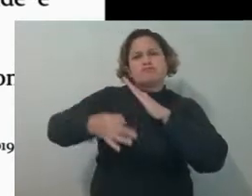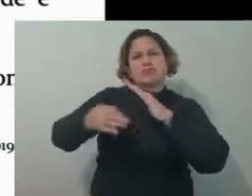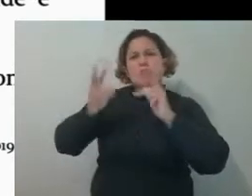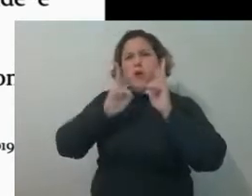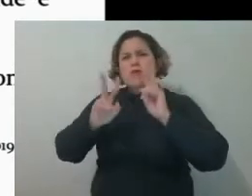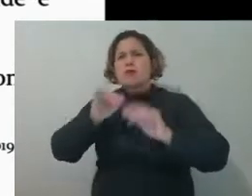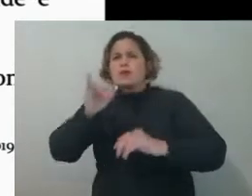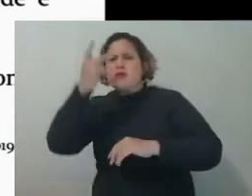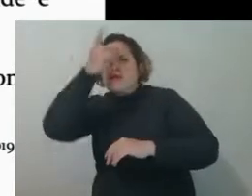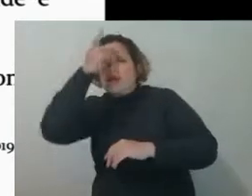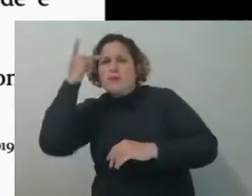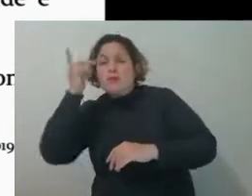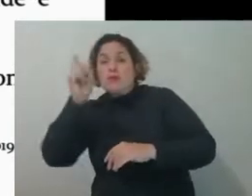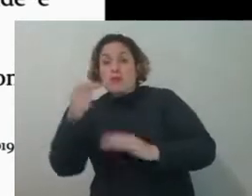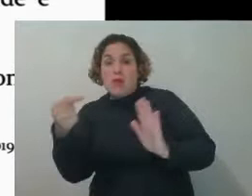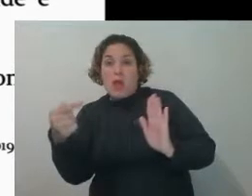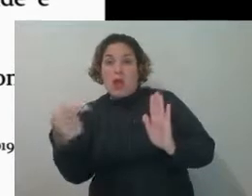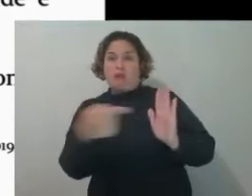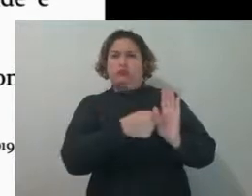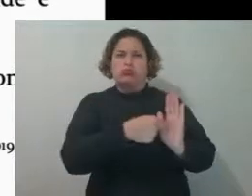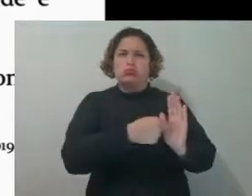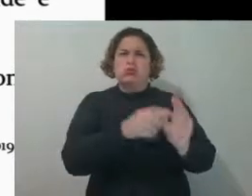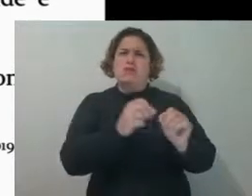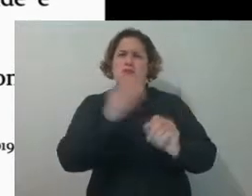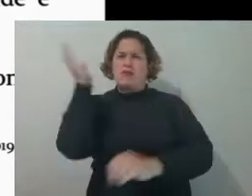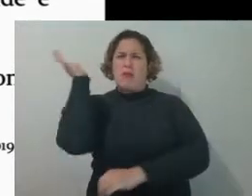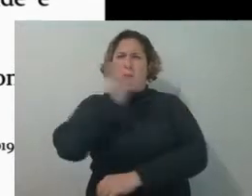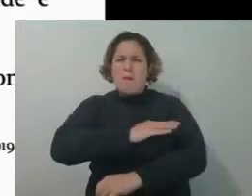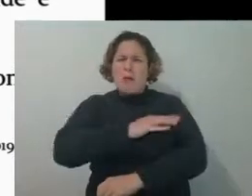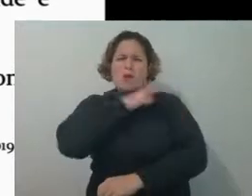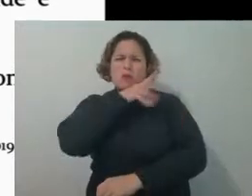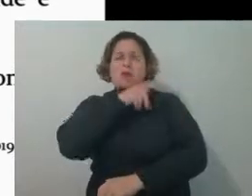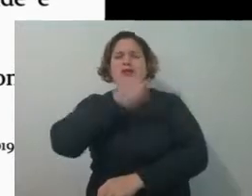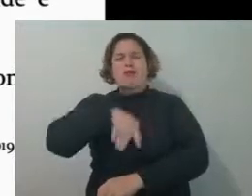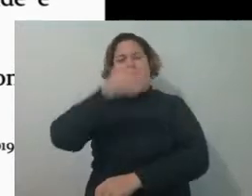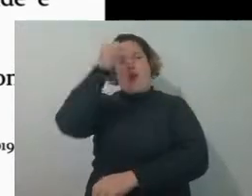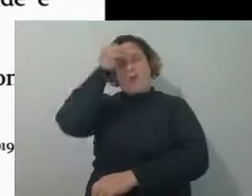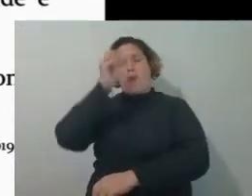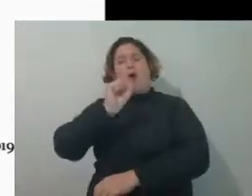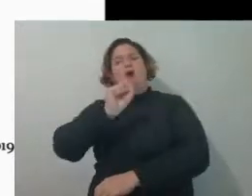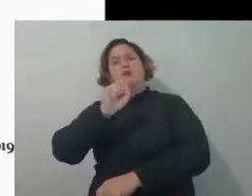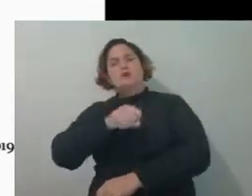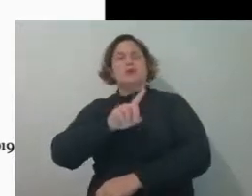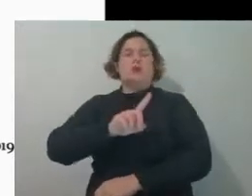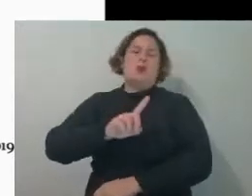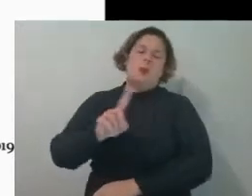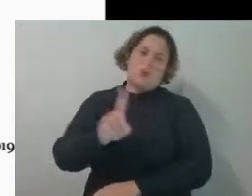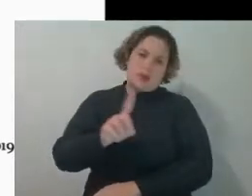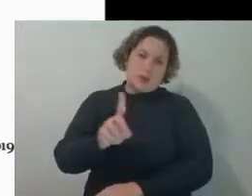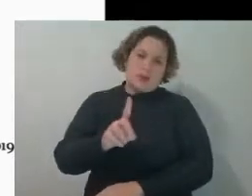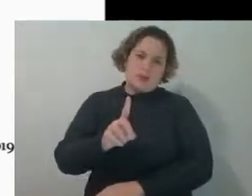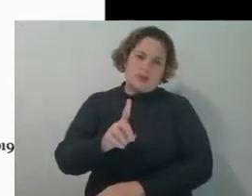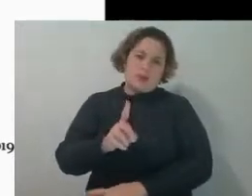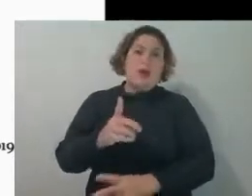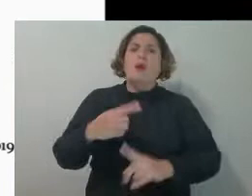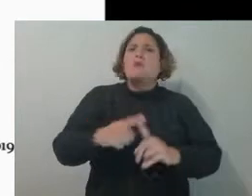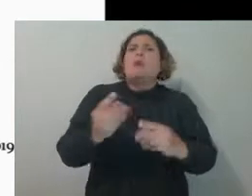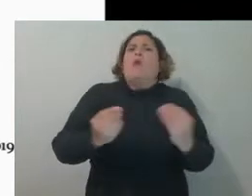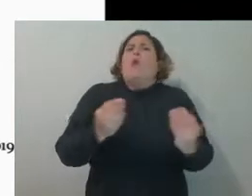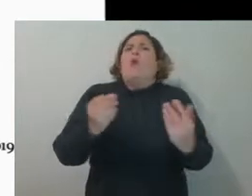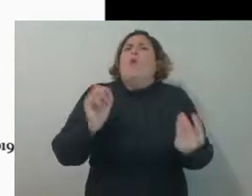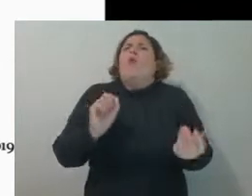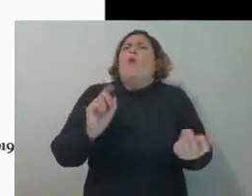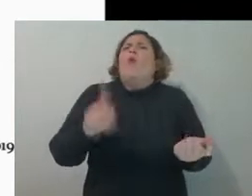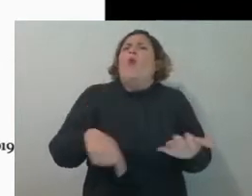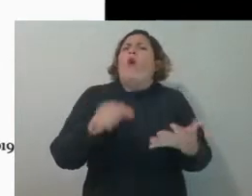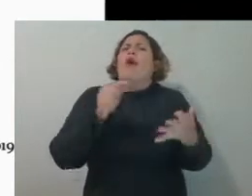pessoa acusada de crueldade contra animais é culpada de um delito ou não. Então, quais são essas